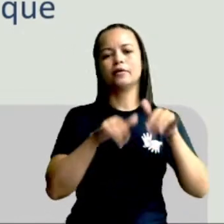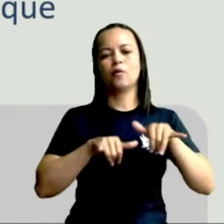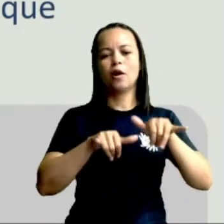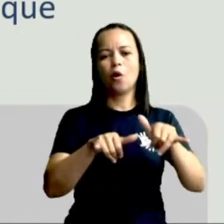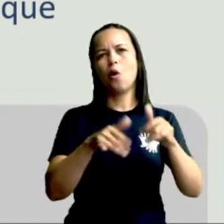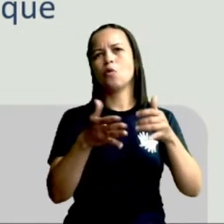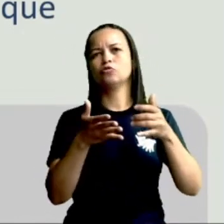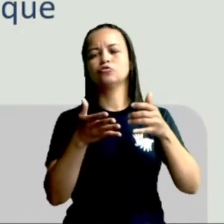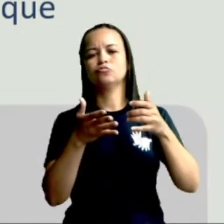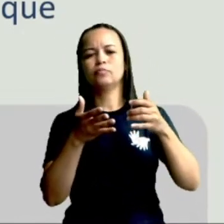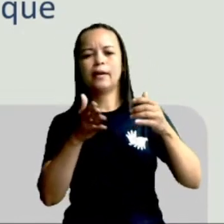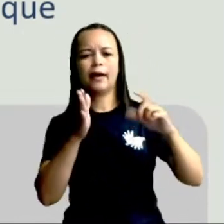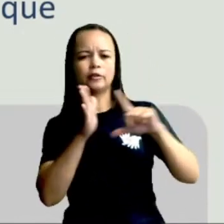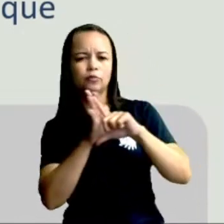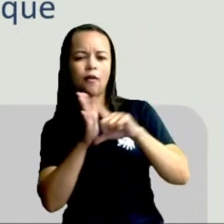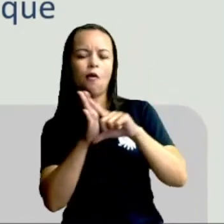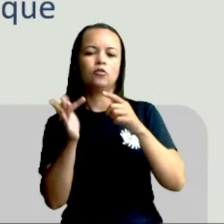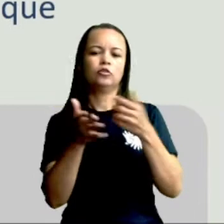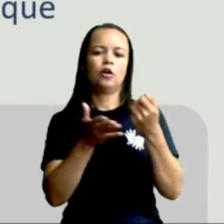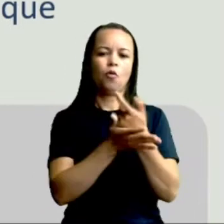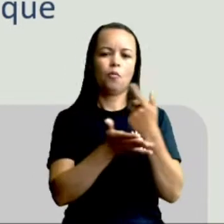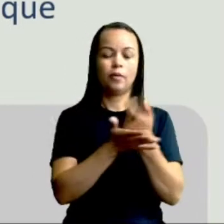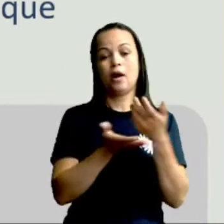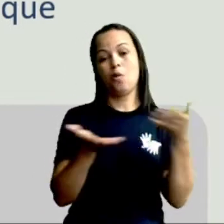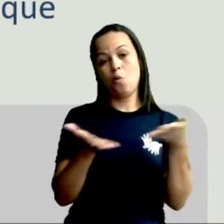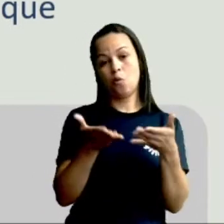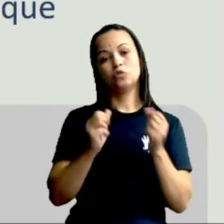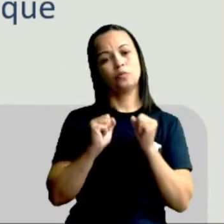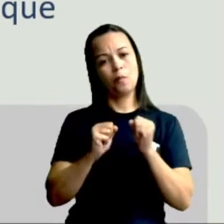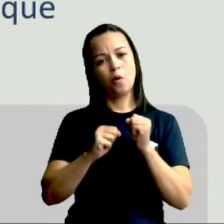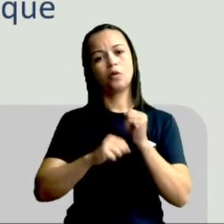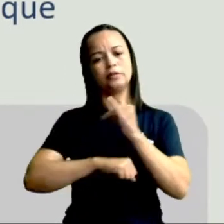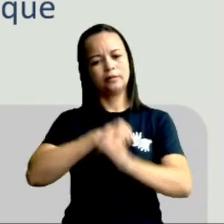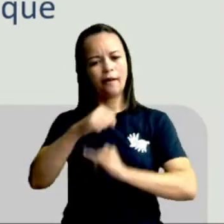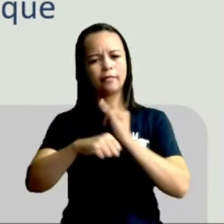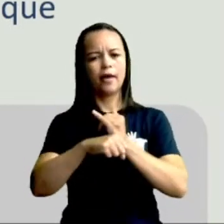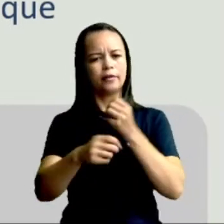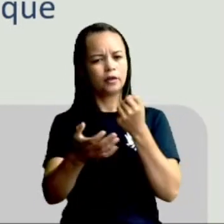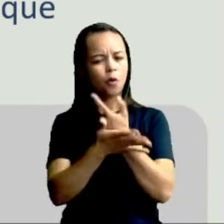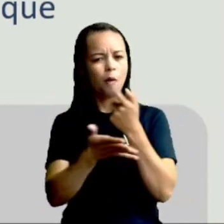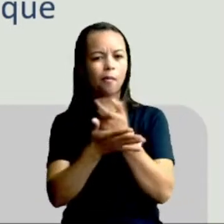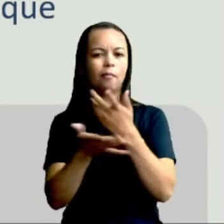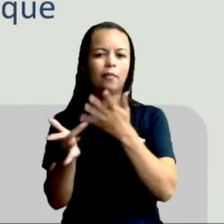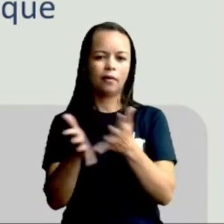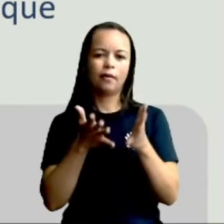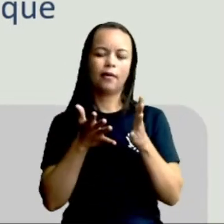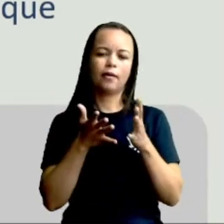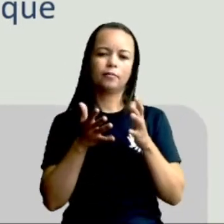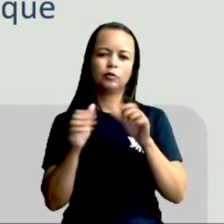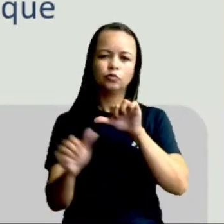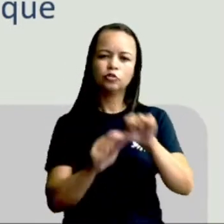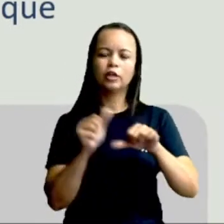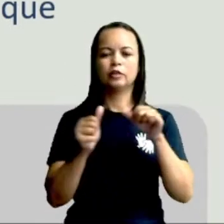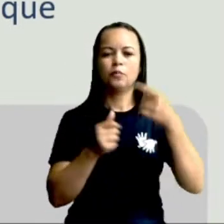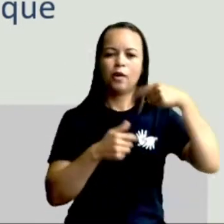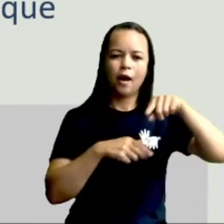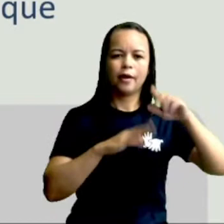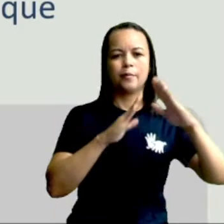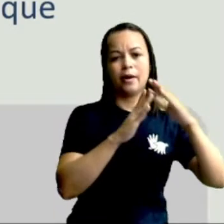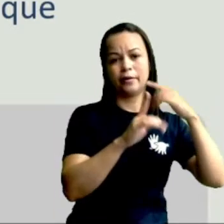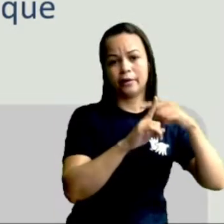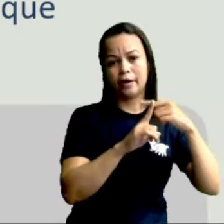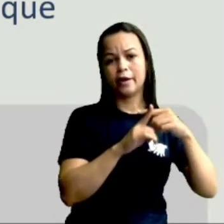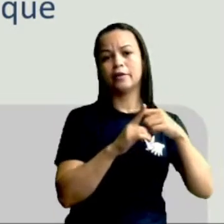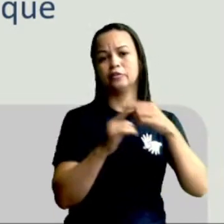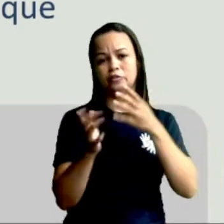loja comprar alguma coisa. Hoje em dia a gente pode comprar pela internet, né? Mudou o jeito de você ir para a igreja, de você assistir uma missa, de